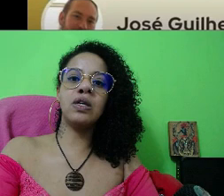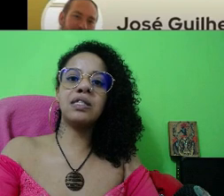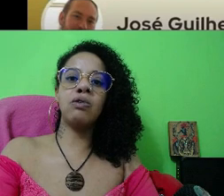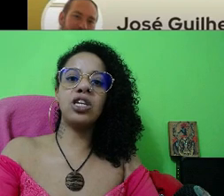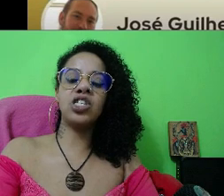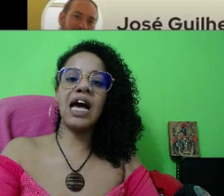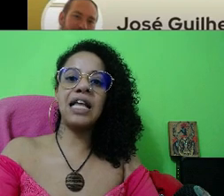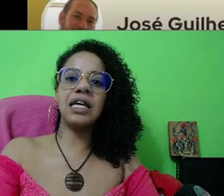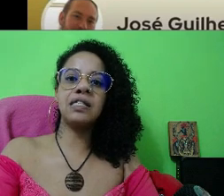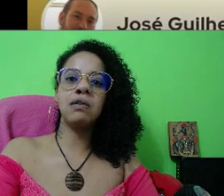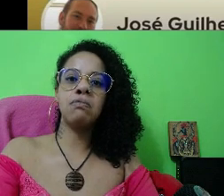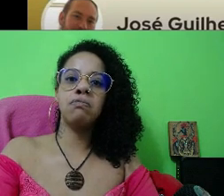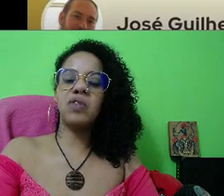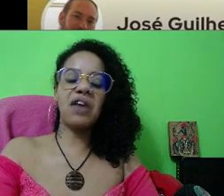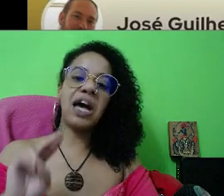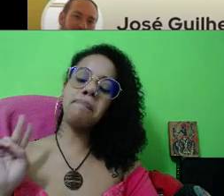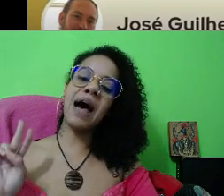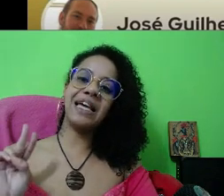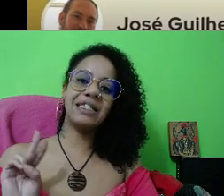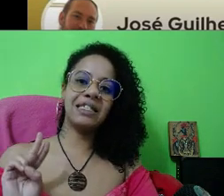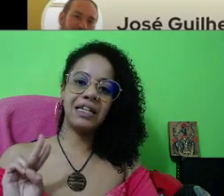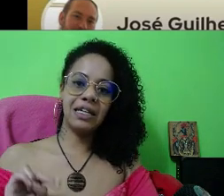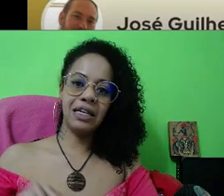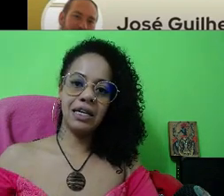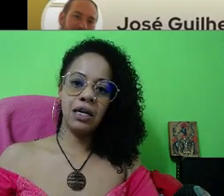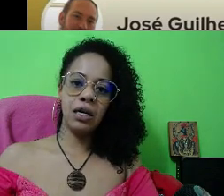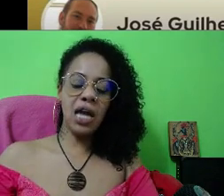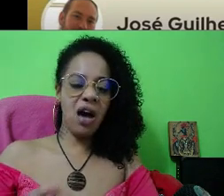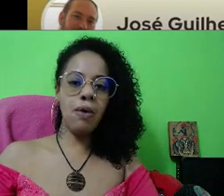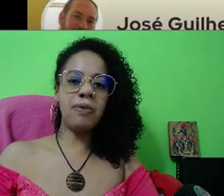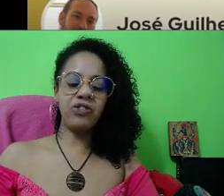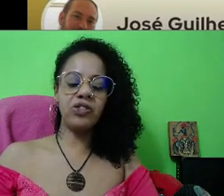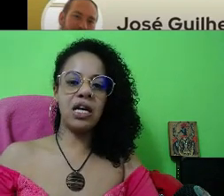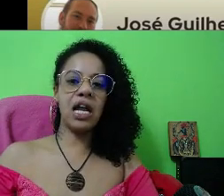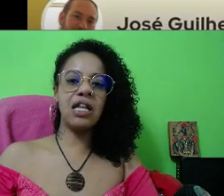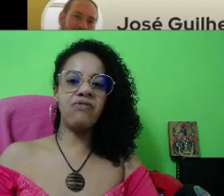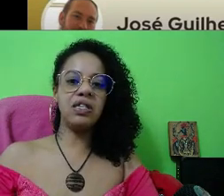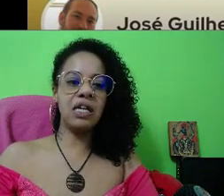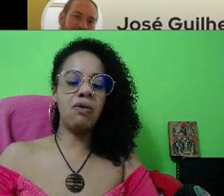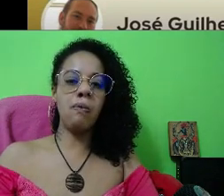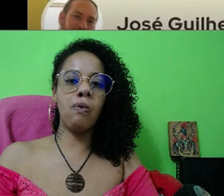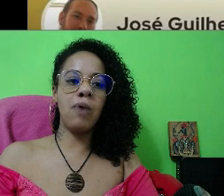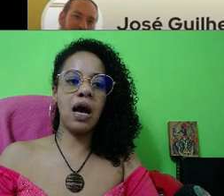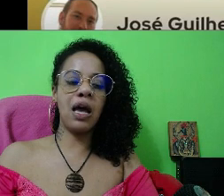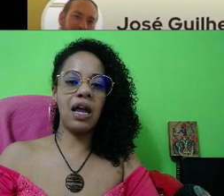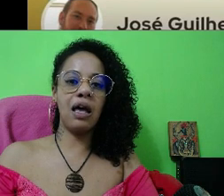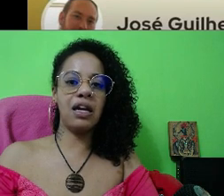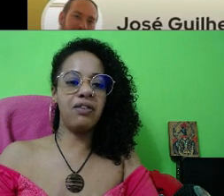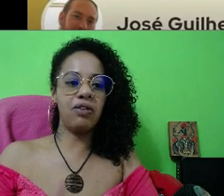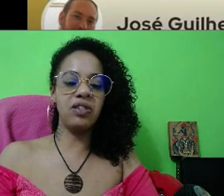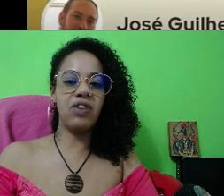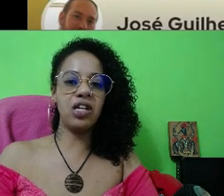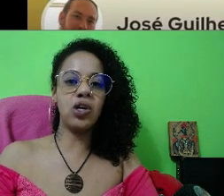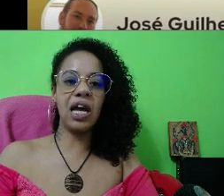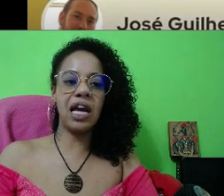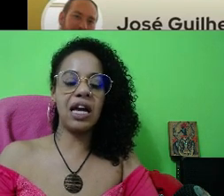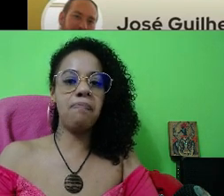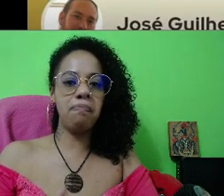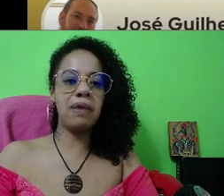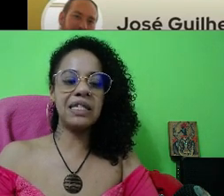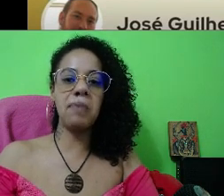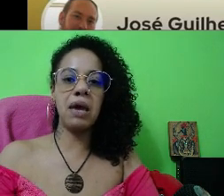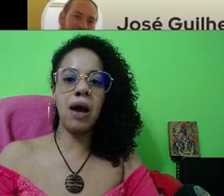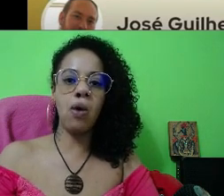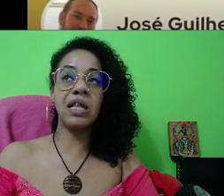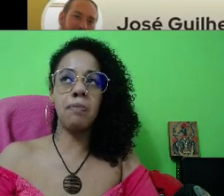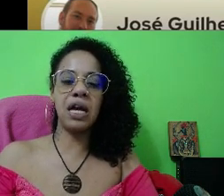aí essas pessoas que são criticadas tem que ficar em paz não a professora ela teve Sim ela inclusive ela achou